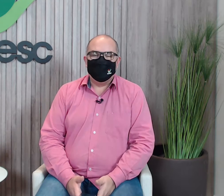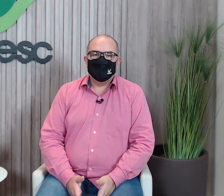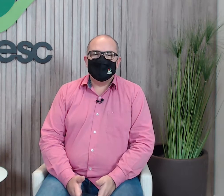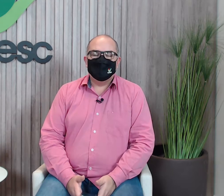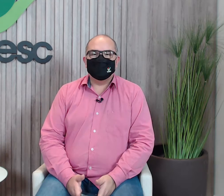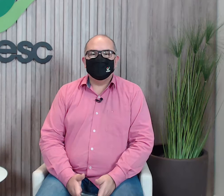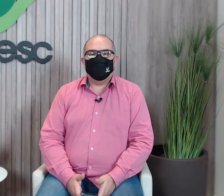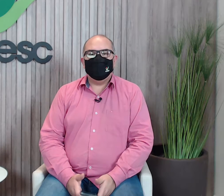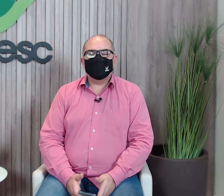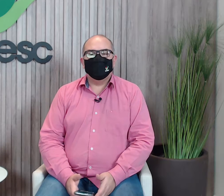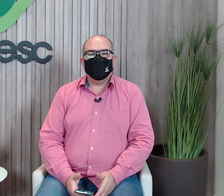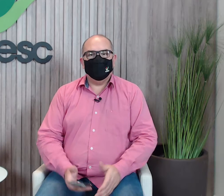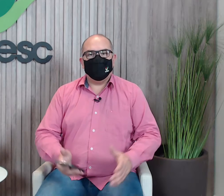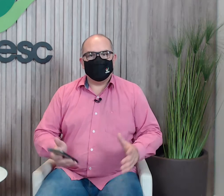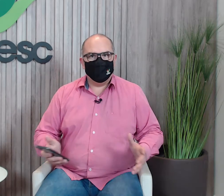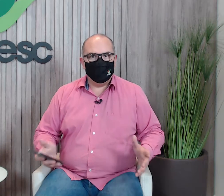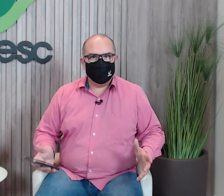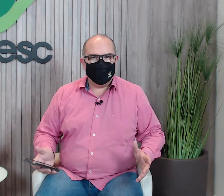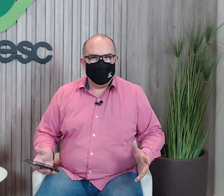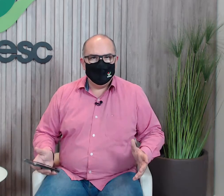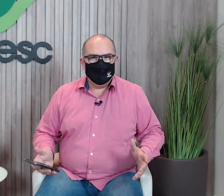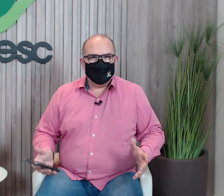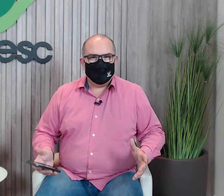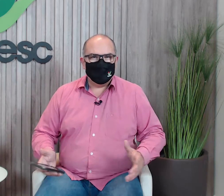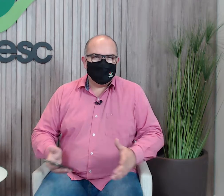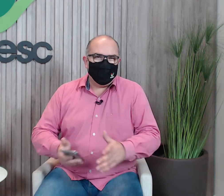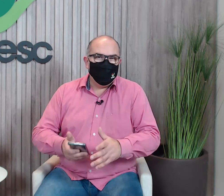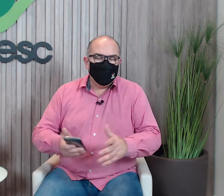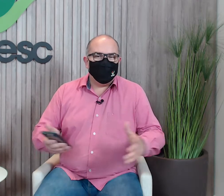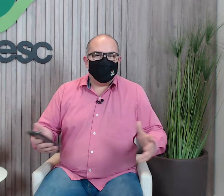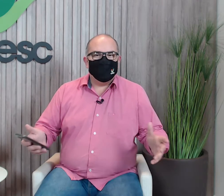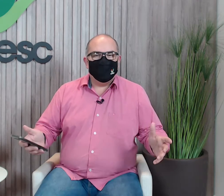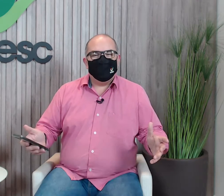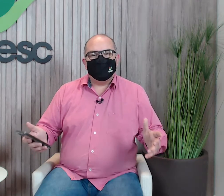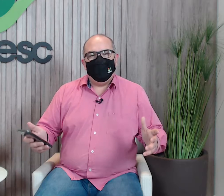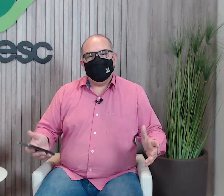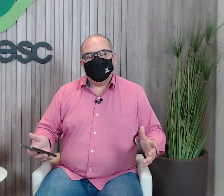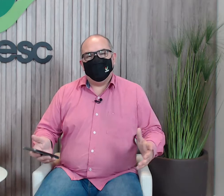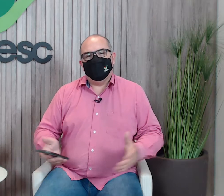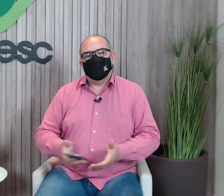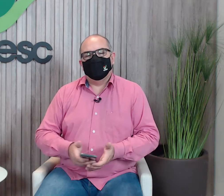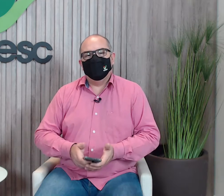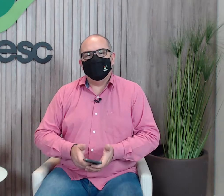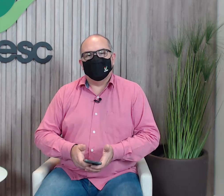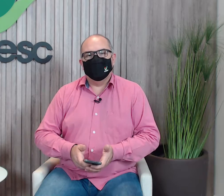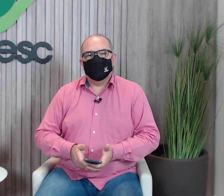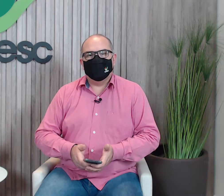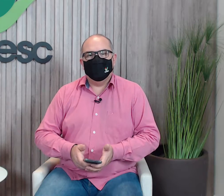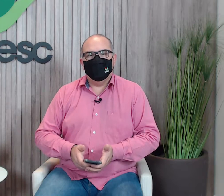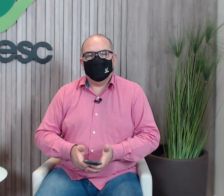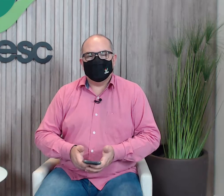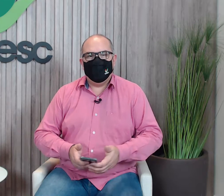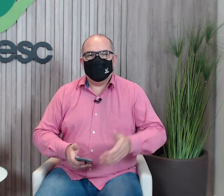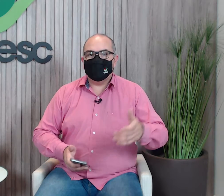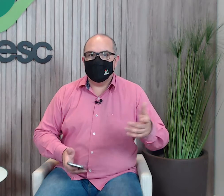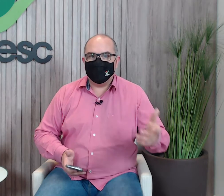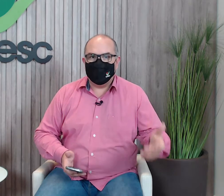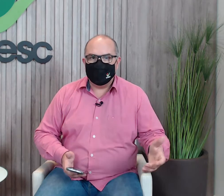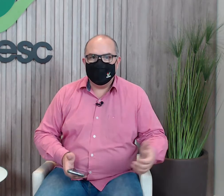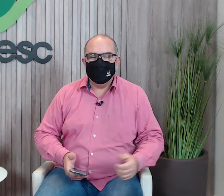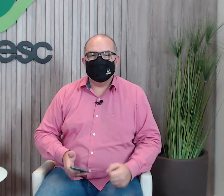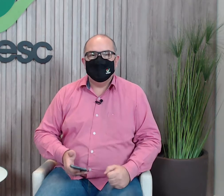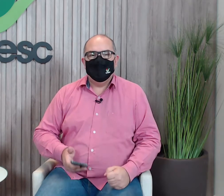audiência, nós vamos falar sobre educação física. Nós vamos falar muito a respeito dessa área de formação tão importante aqui na Universidade, as